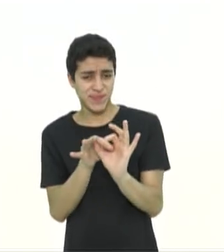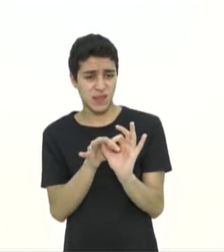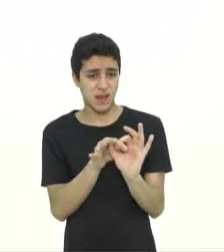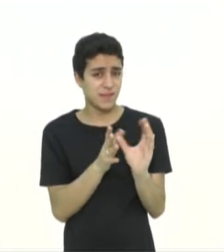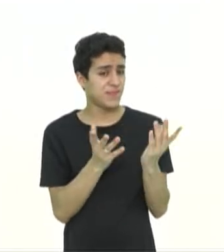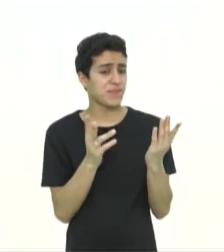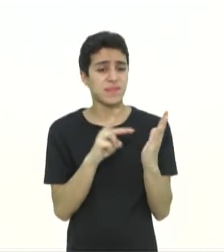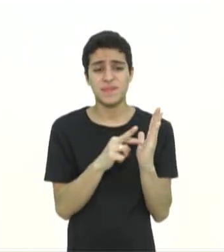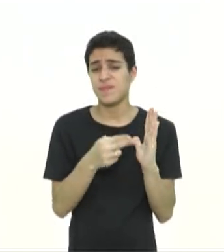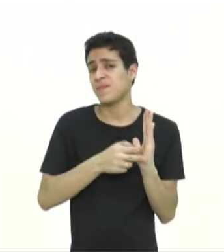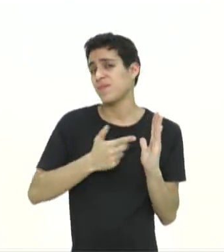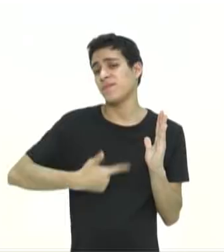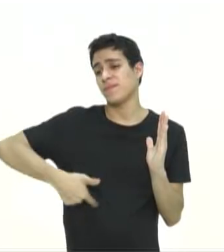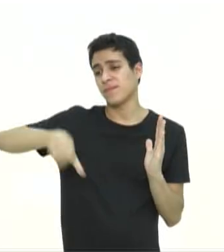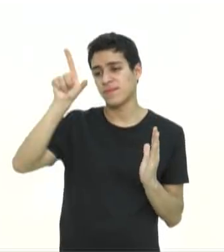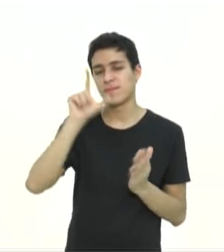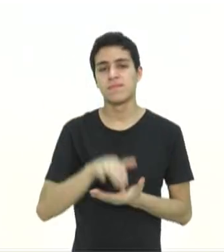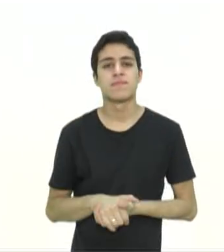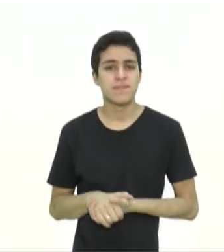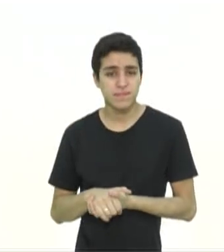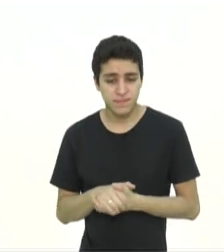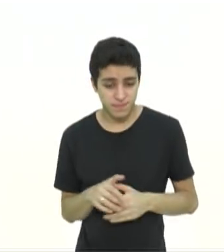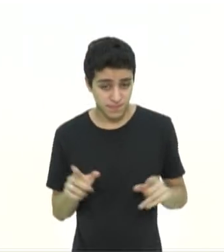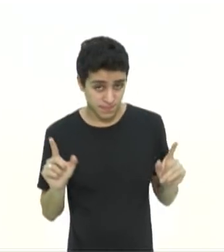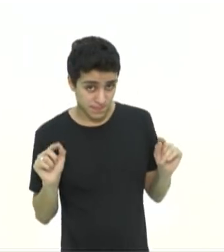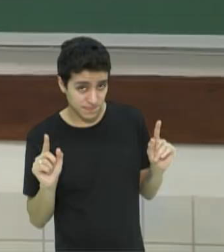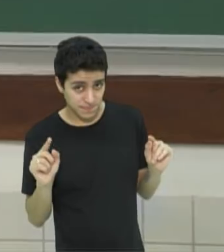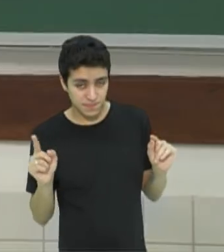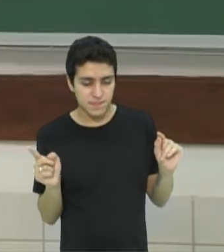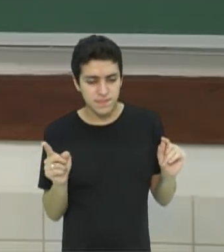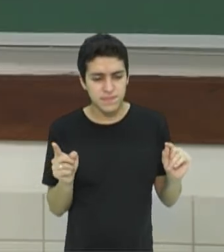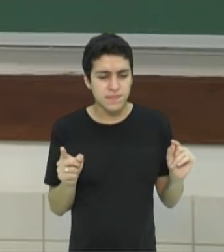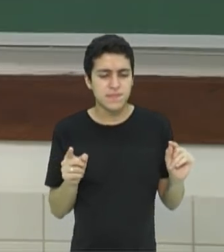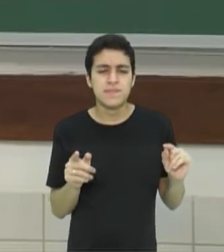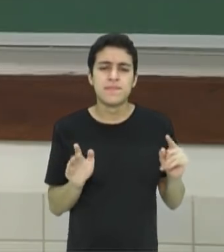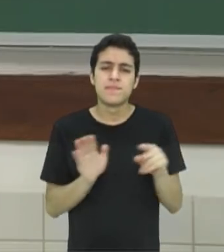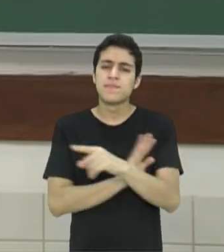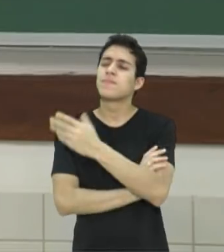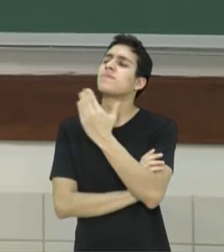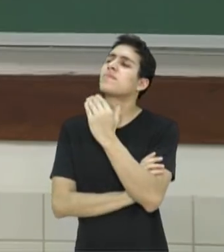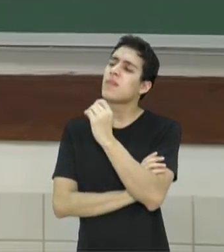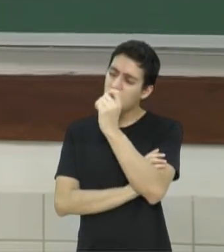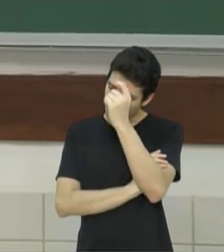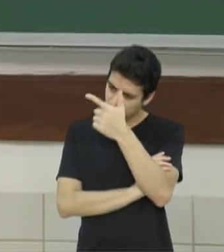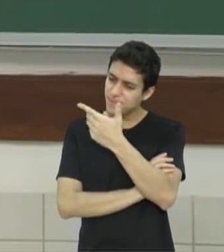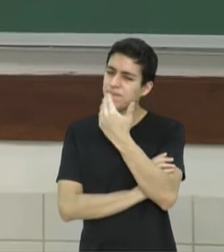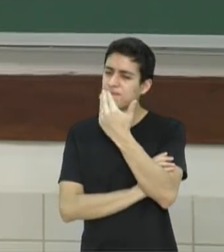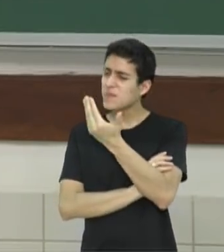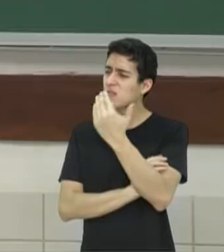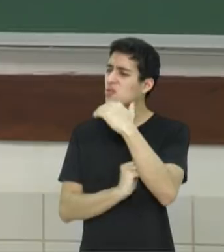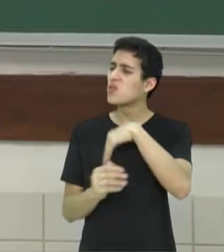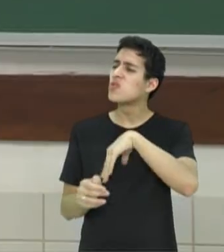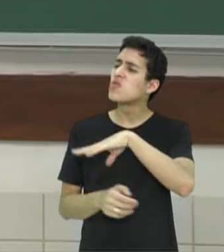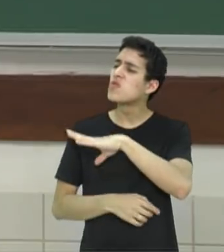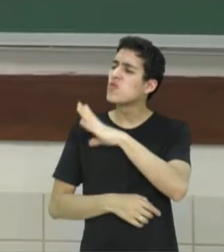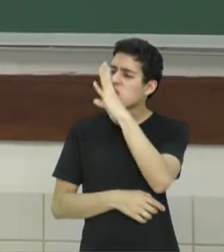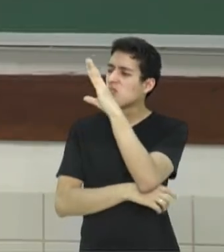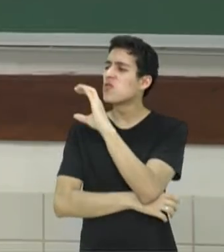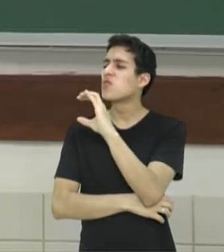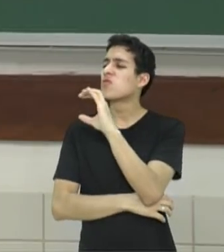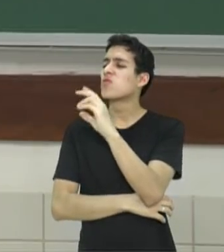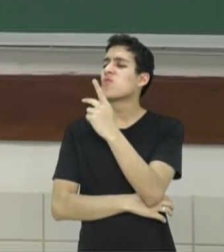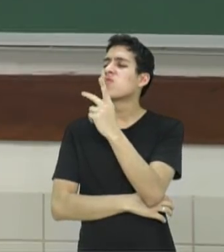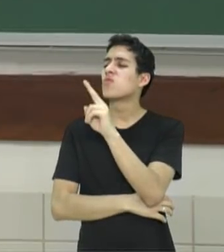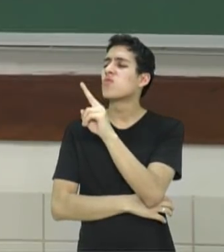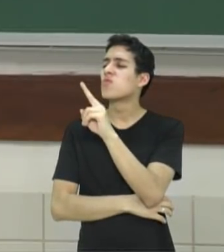habitual, significando outra coisa. Nesse caso, quando eu pergunto adivinha e a pessoa, eu digo para a pessoa chuta, eu